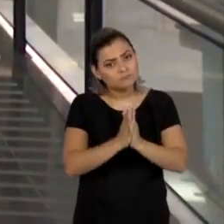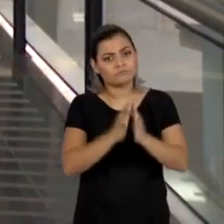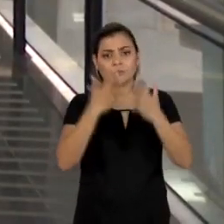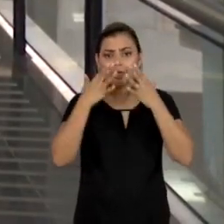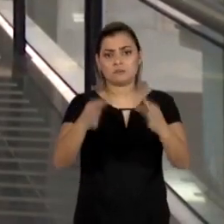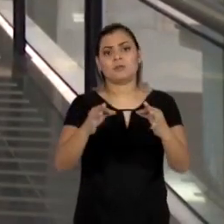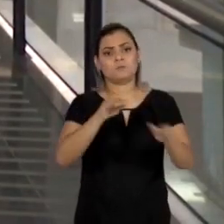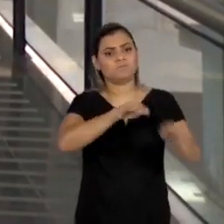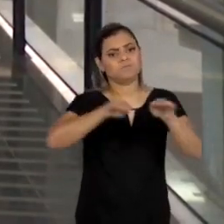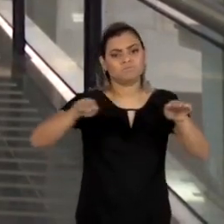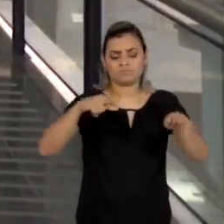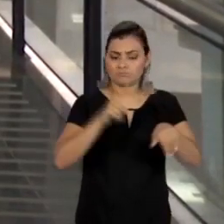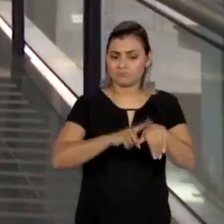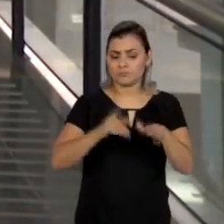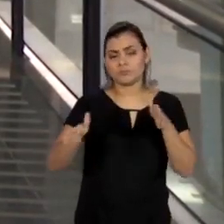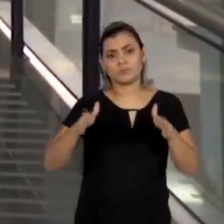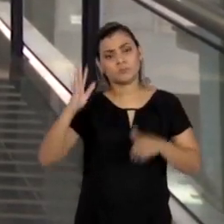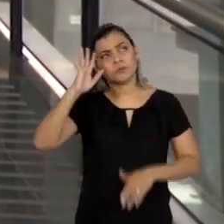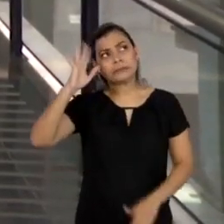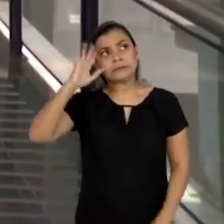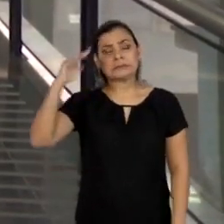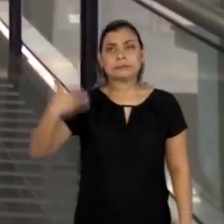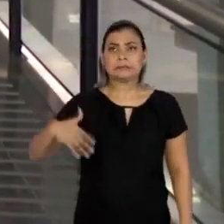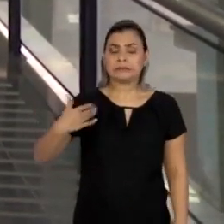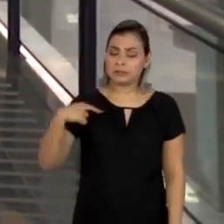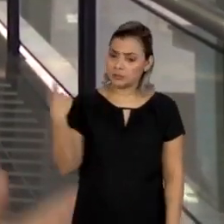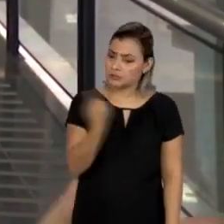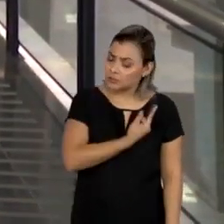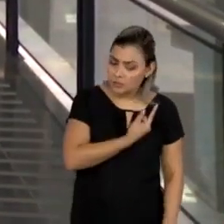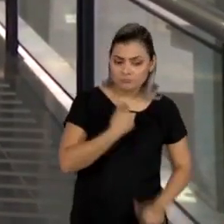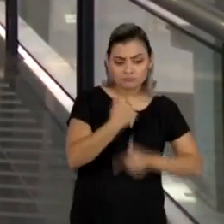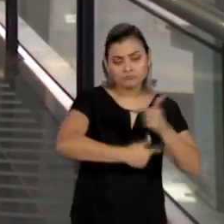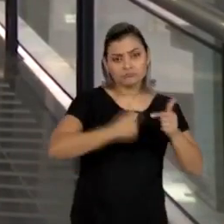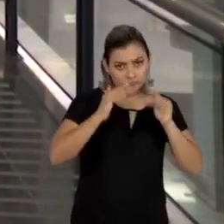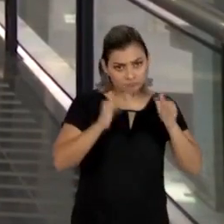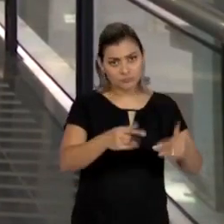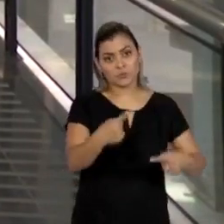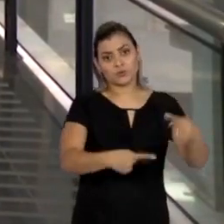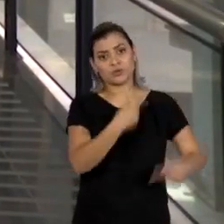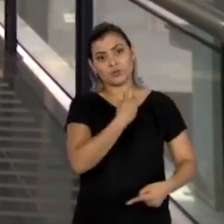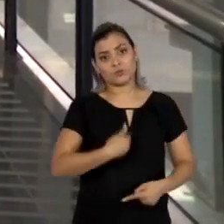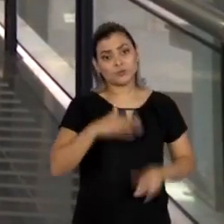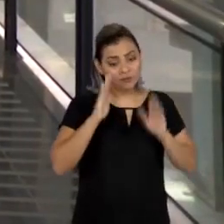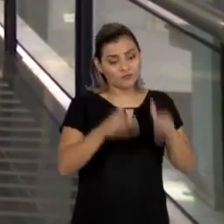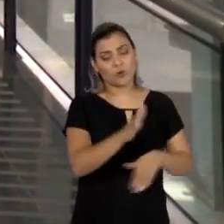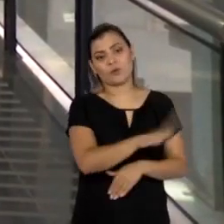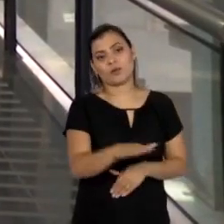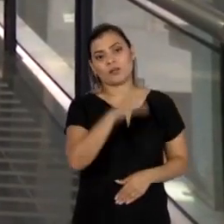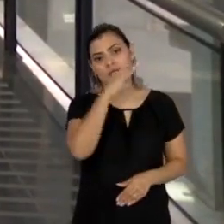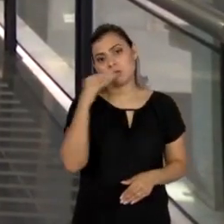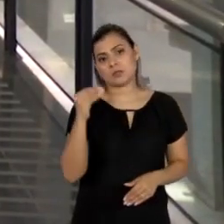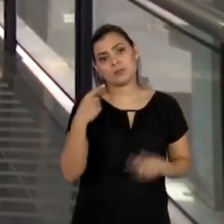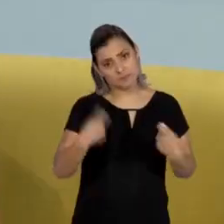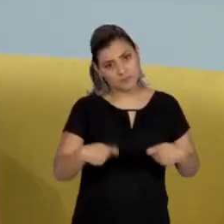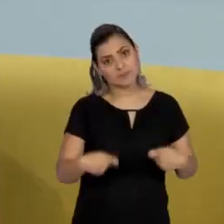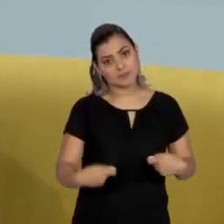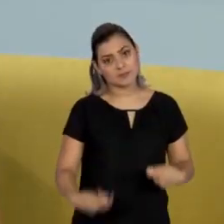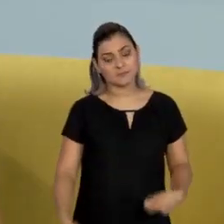verdade, é um momento de reflexão também para nós trabalharmos mais as políticas públicas voltadas às crianças e aos